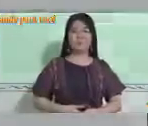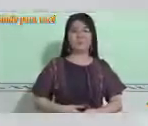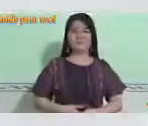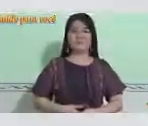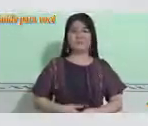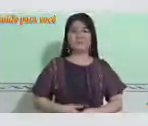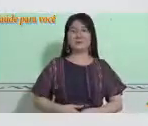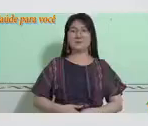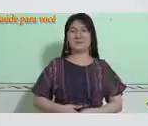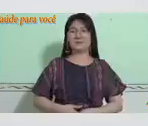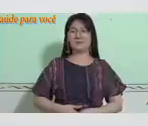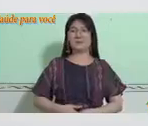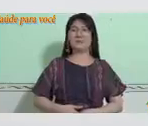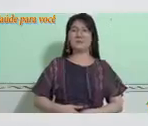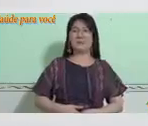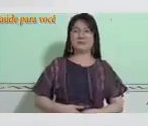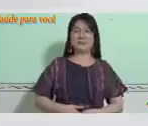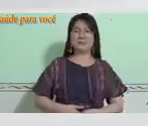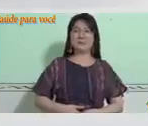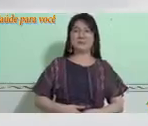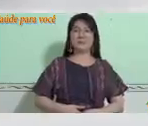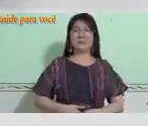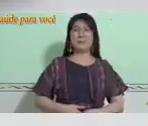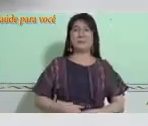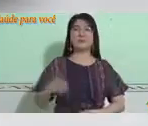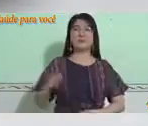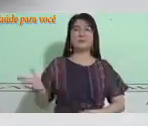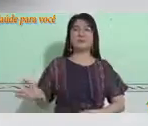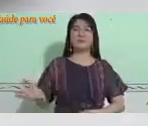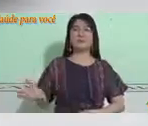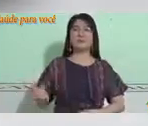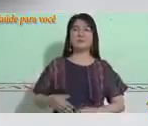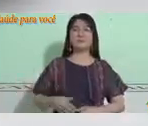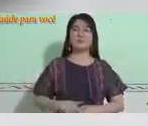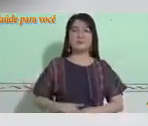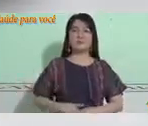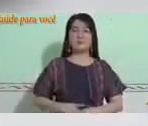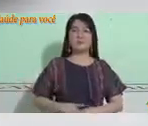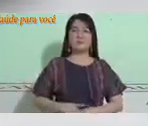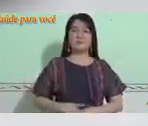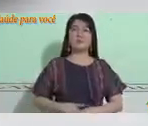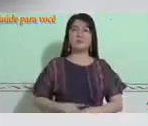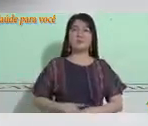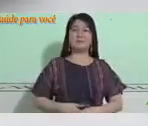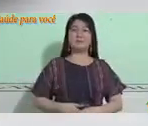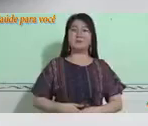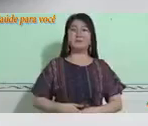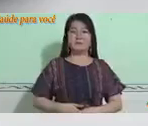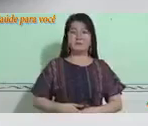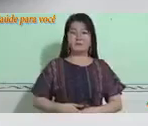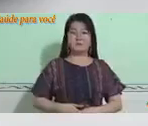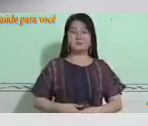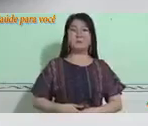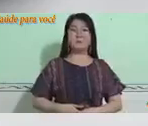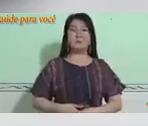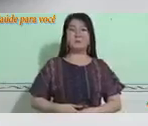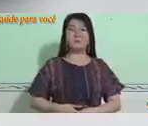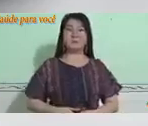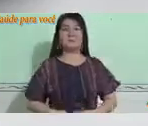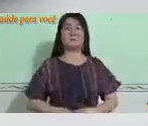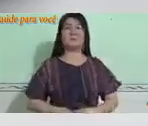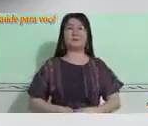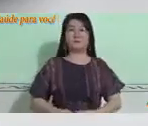Estando relacionadas com a inflamação da garganta, alterações na voz, como rouquidão e cansaço em